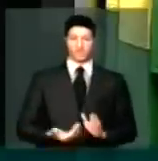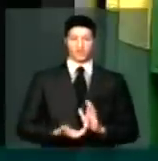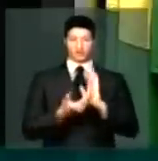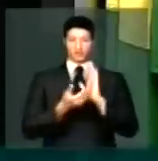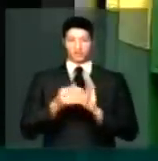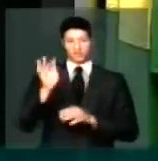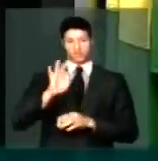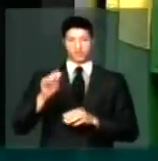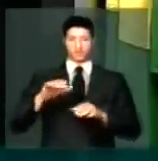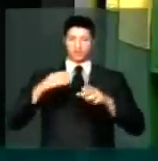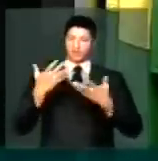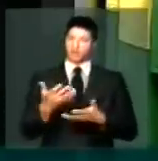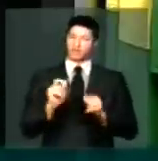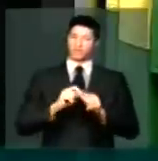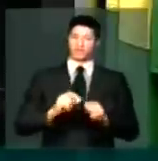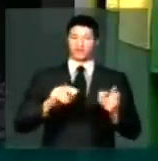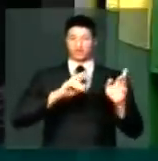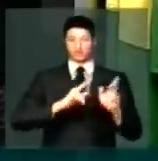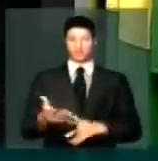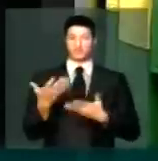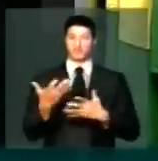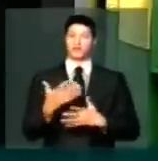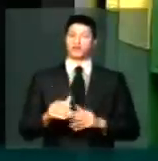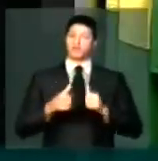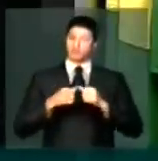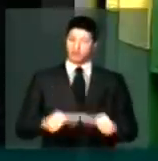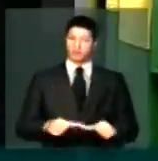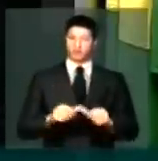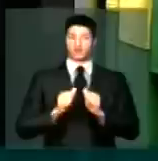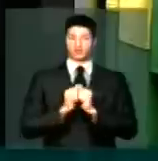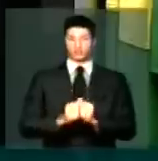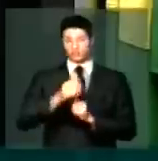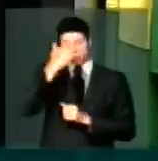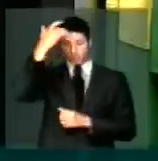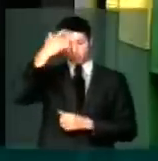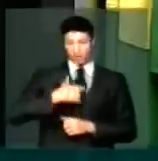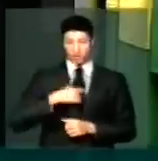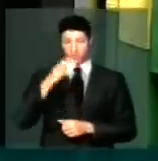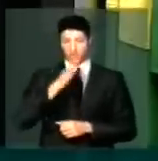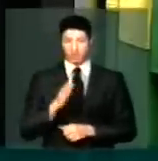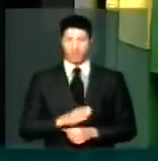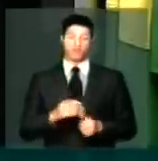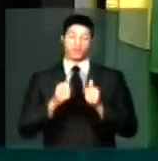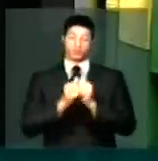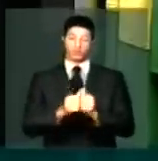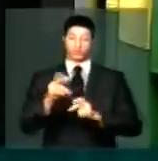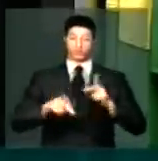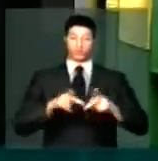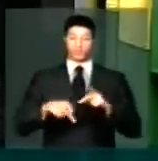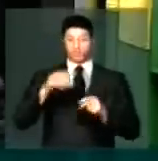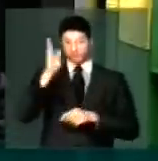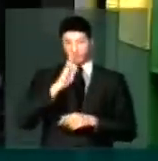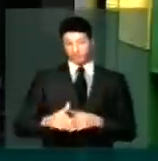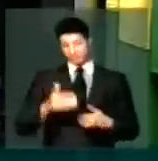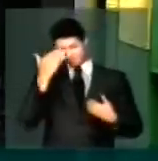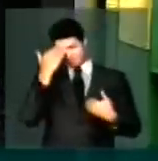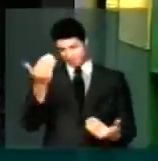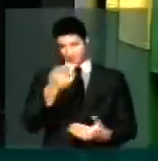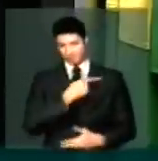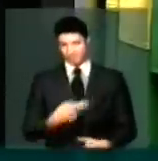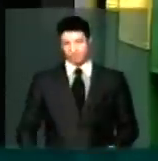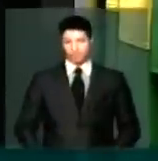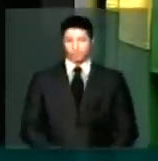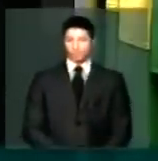Câmara Federal. Queremos fazer diferente e queremos estar ao lado do cidadão, ao lado do povo brasileiro. Muito obrigado,